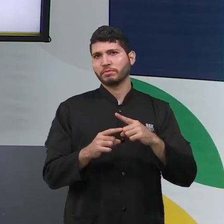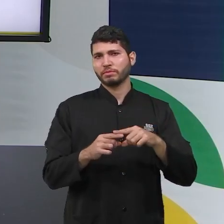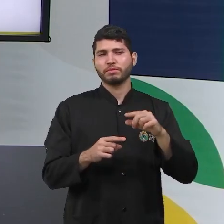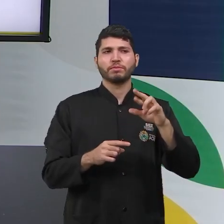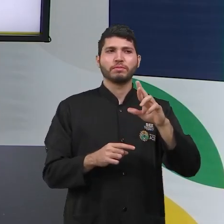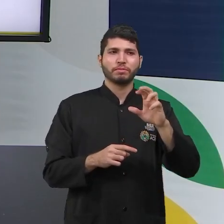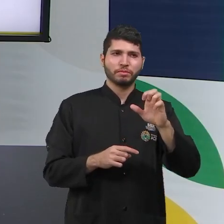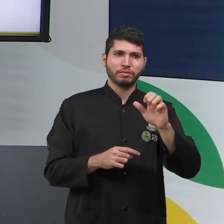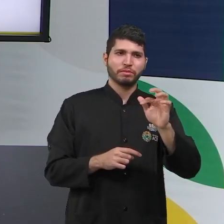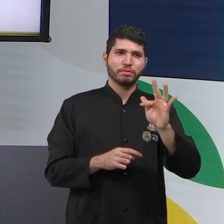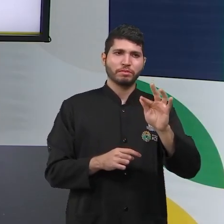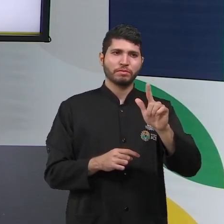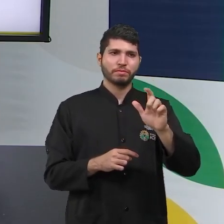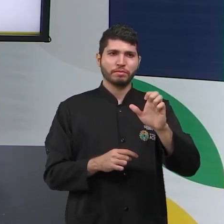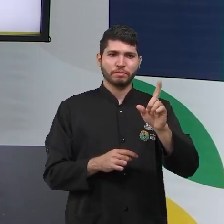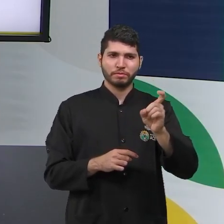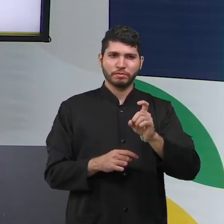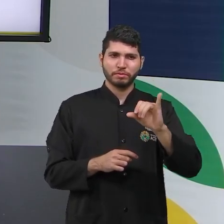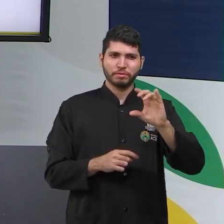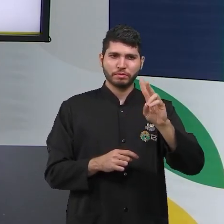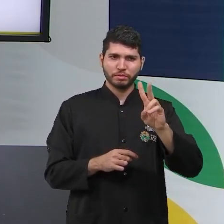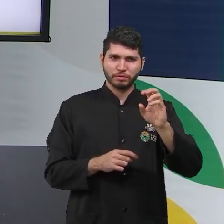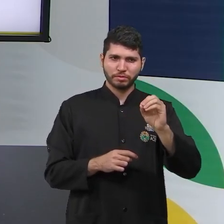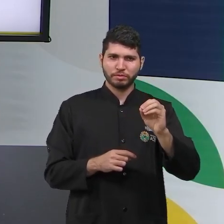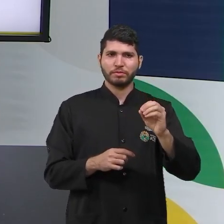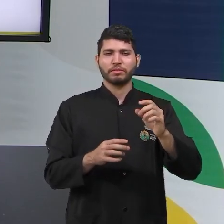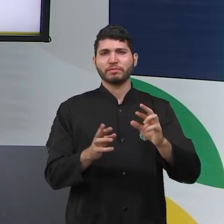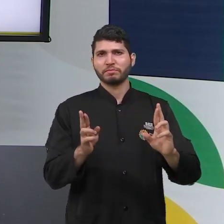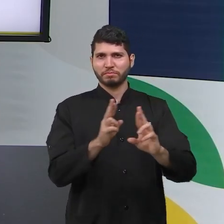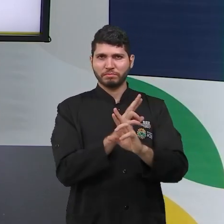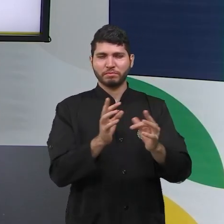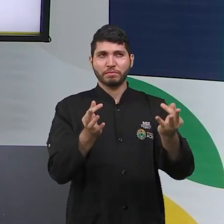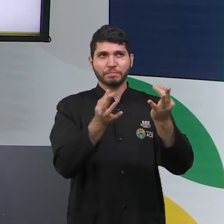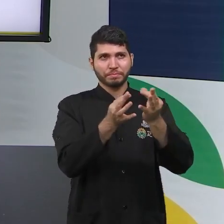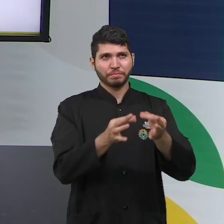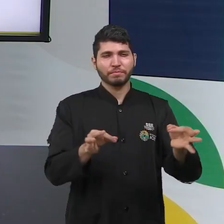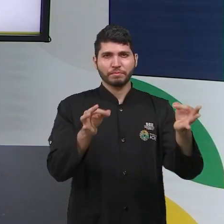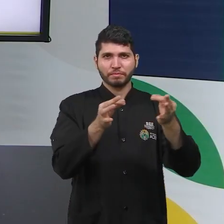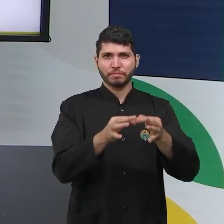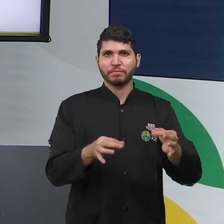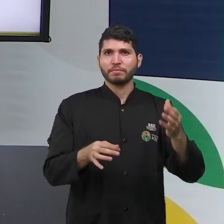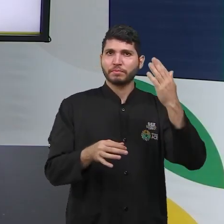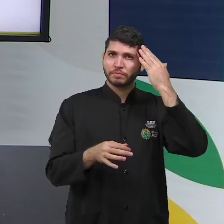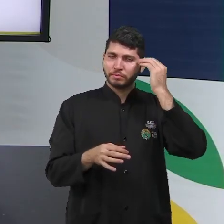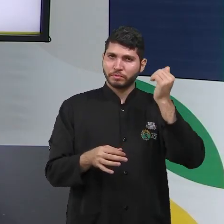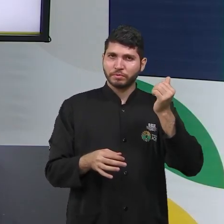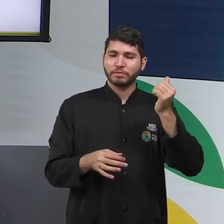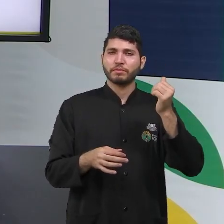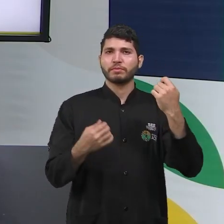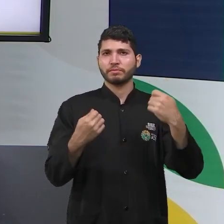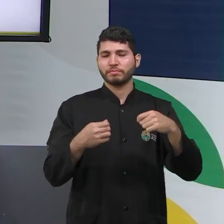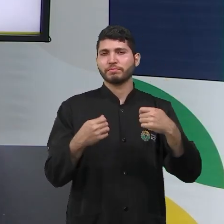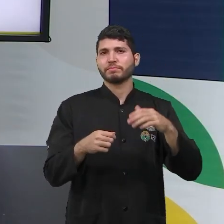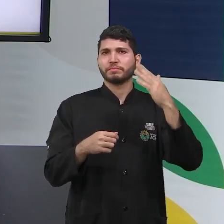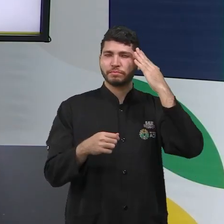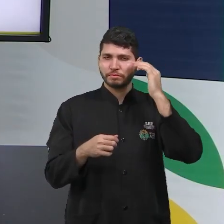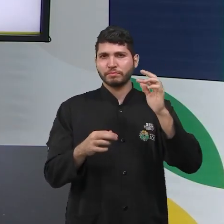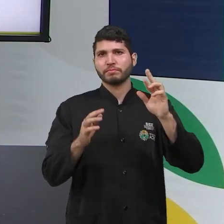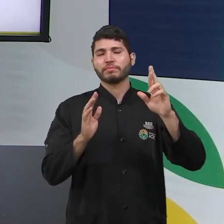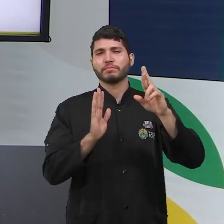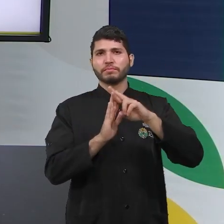questão também um pouco controversa, dentro da análise sintática, tem que se saber entender esses sujeitos, os tipos de